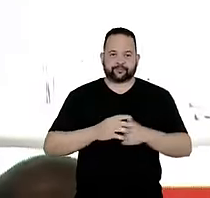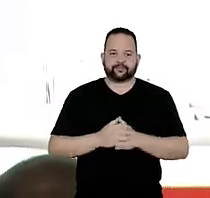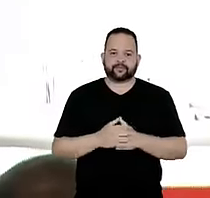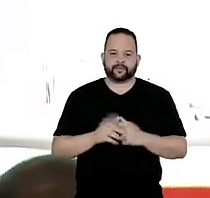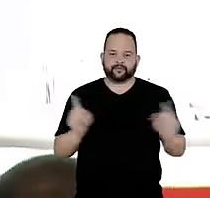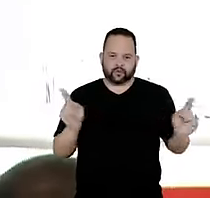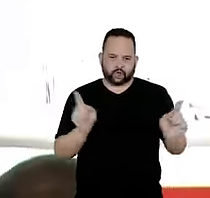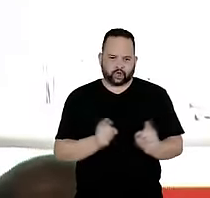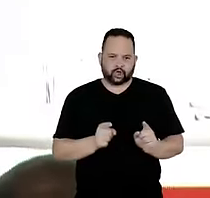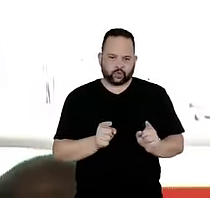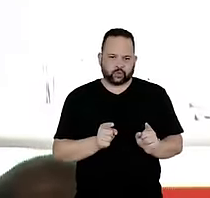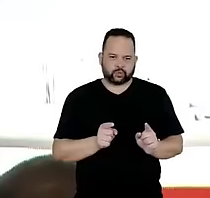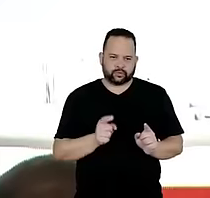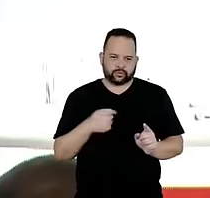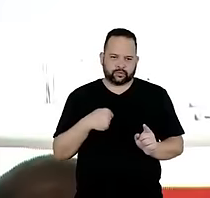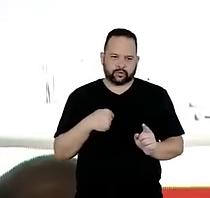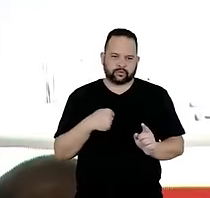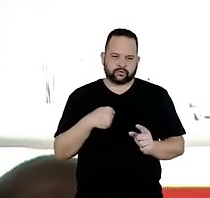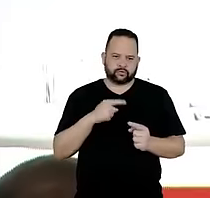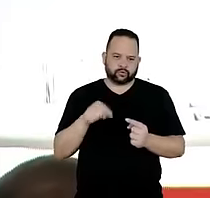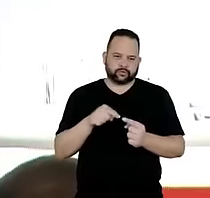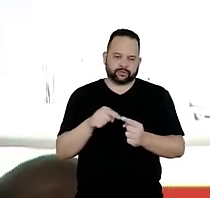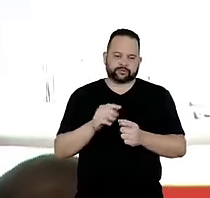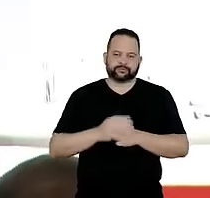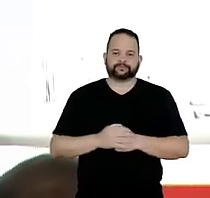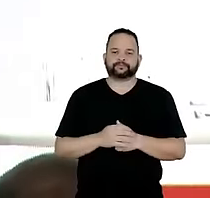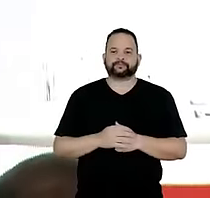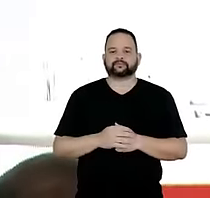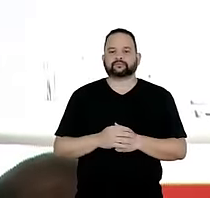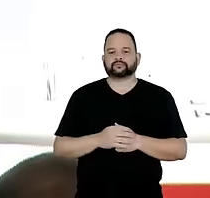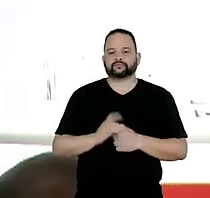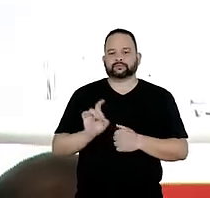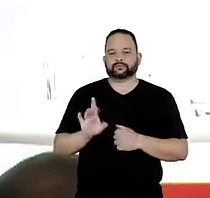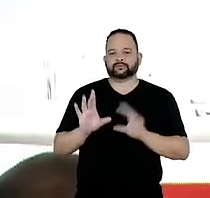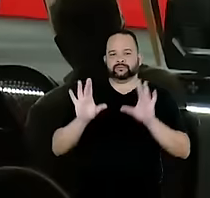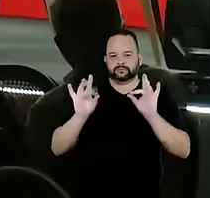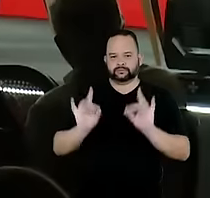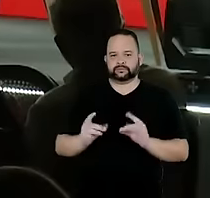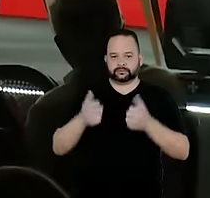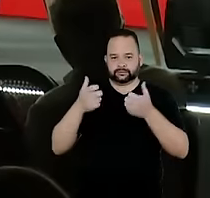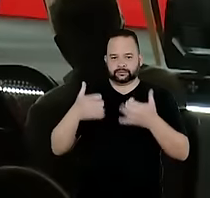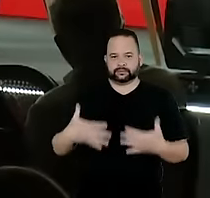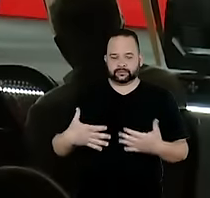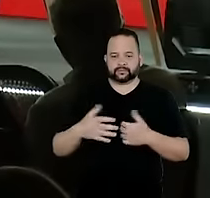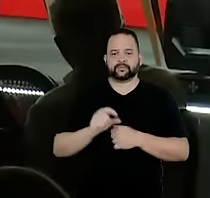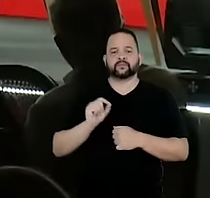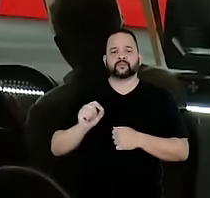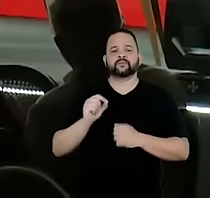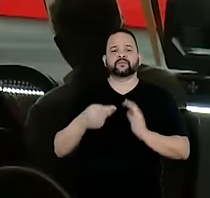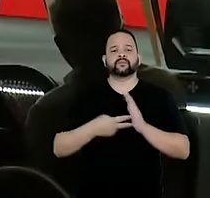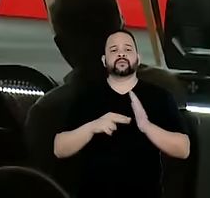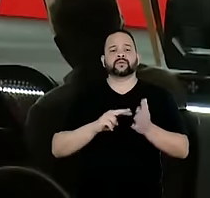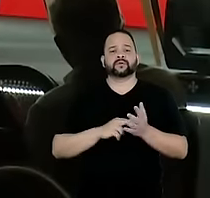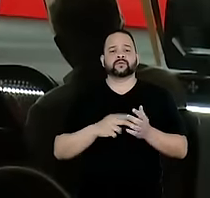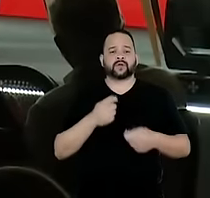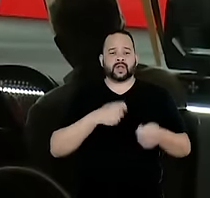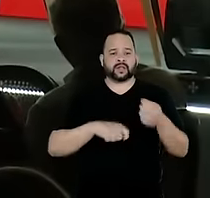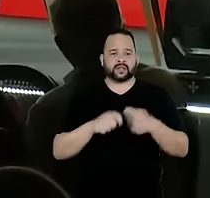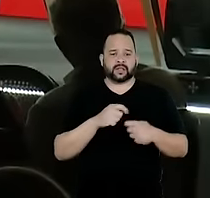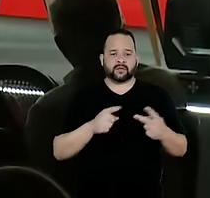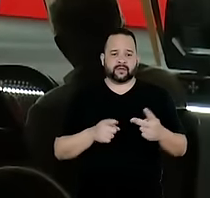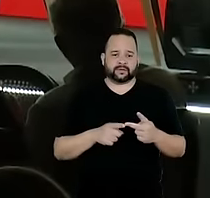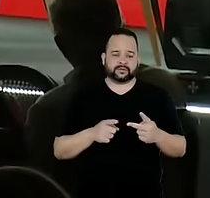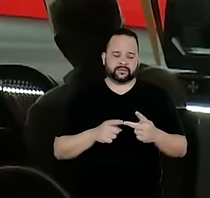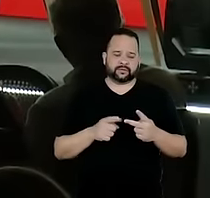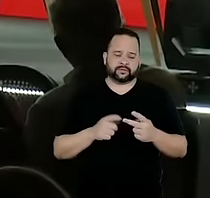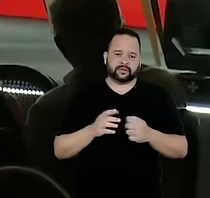perspectivas Felipe você só só só um detalhe Desculpa só para falar um pouco do que é mercado secundário de crédito só o dado da Bradesco a a gente passou aqui em função do tempo